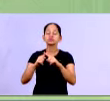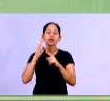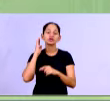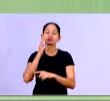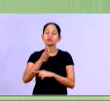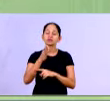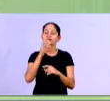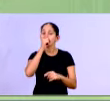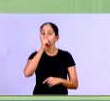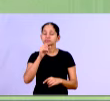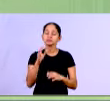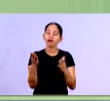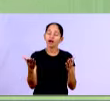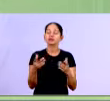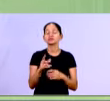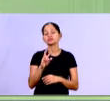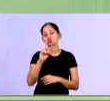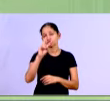ter